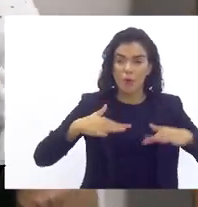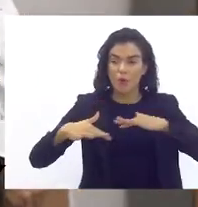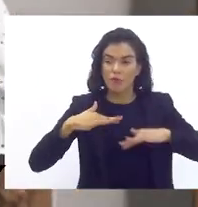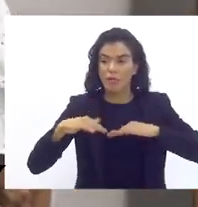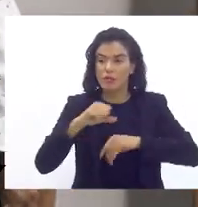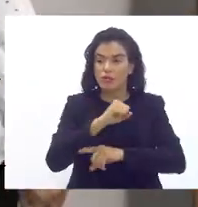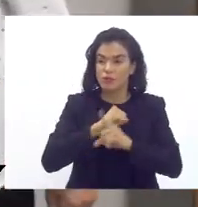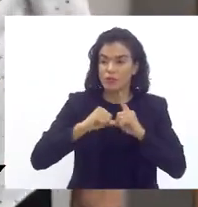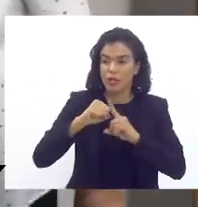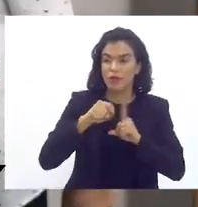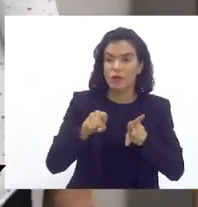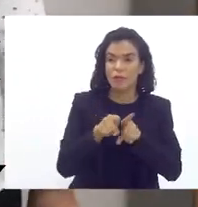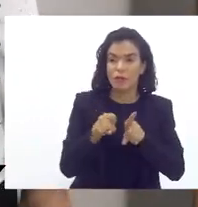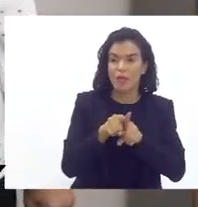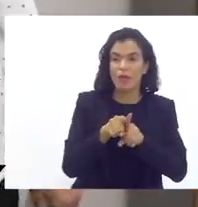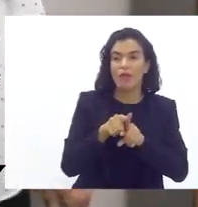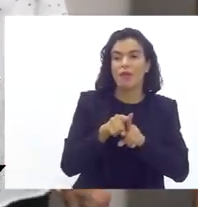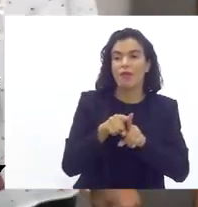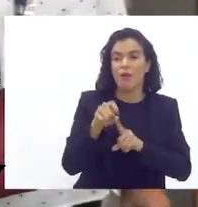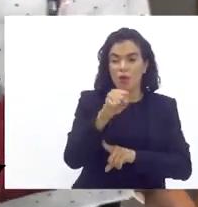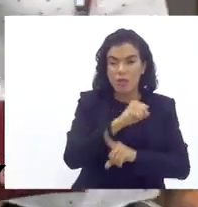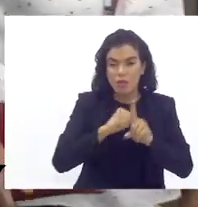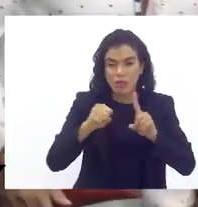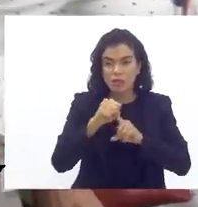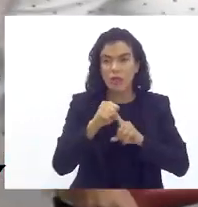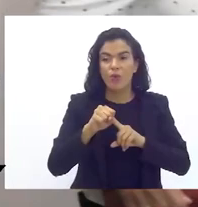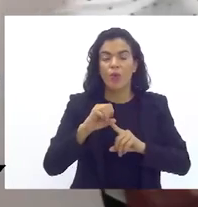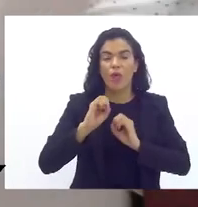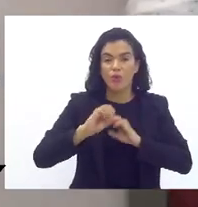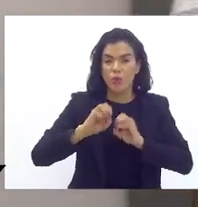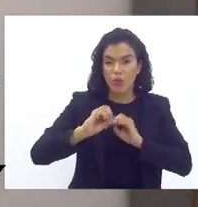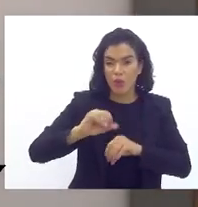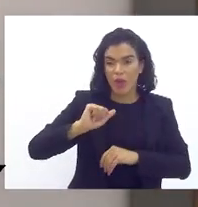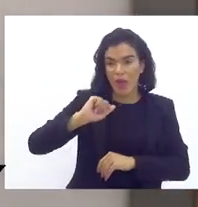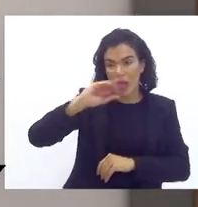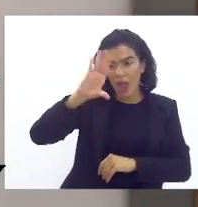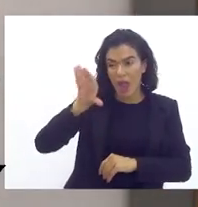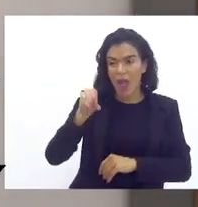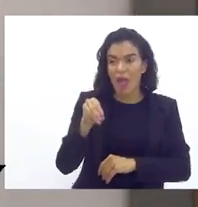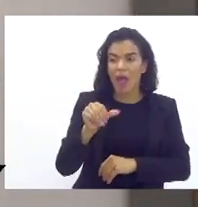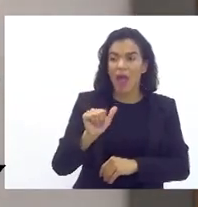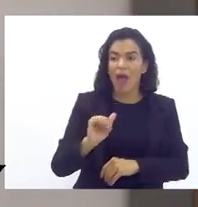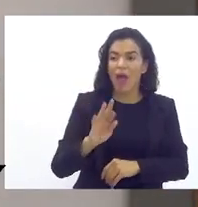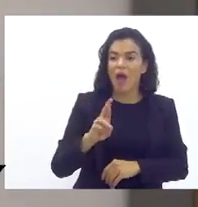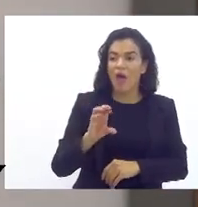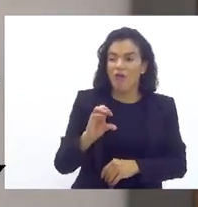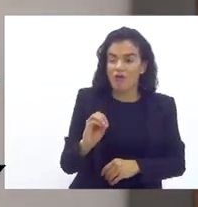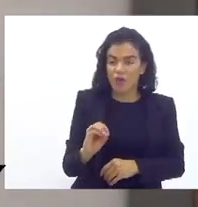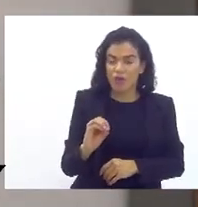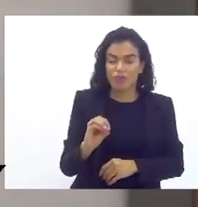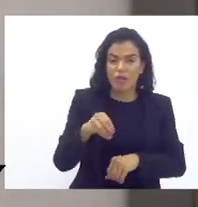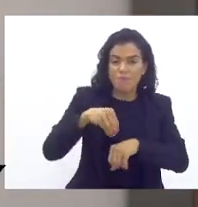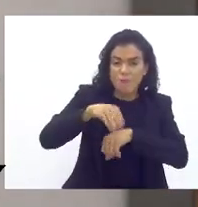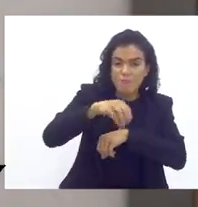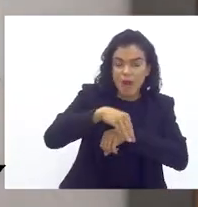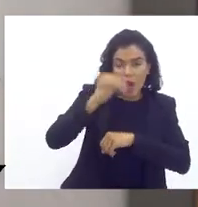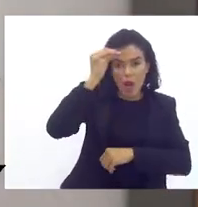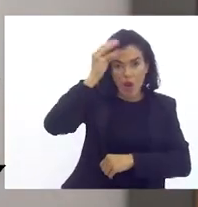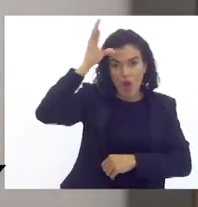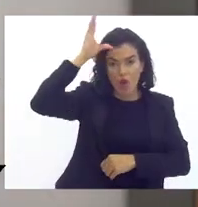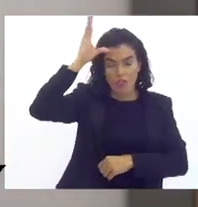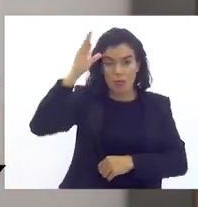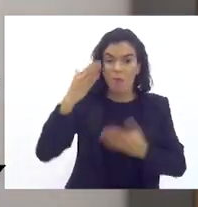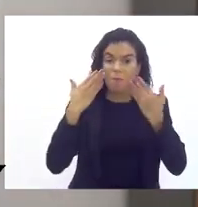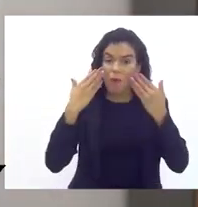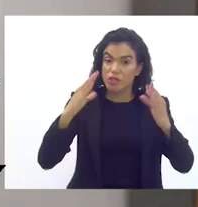com a associação de educação para poder se levar esse conhecimento e mostrar essas